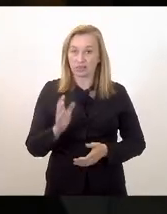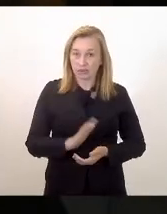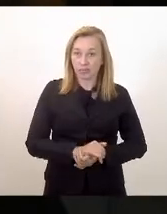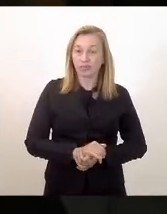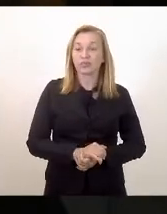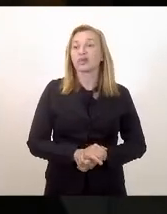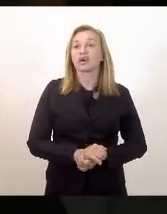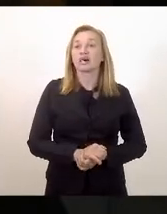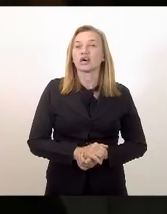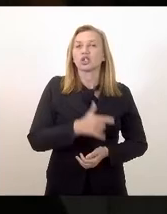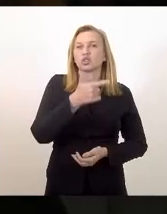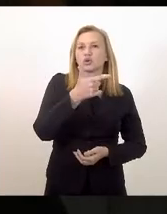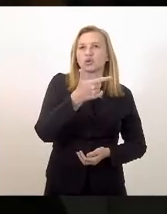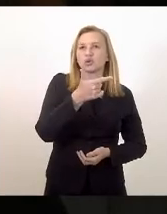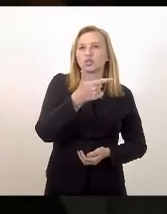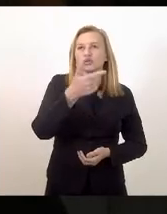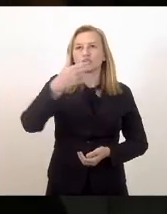legislatura